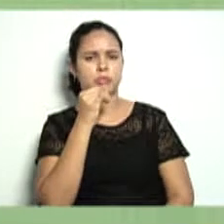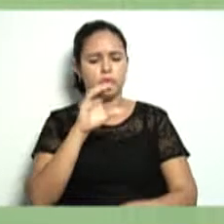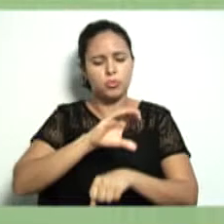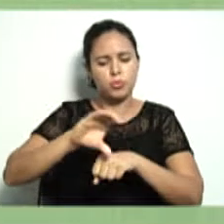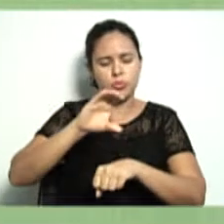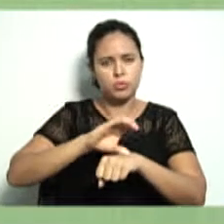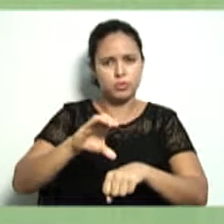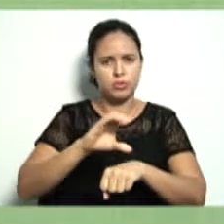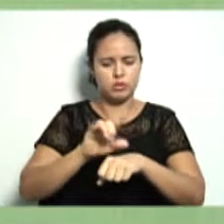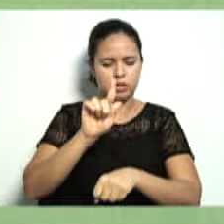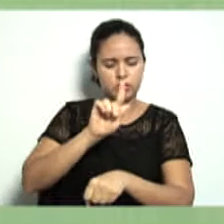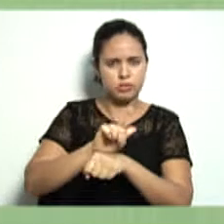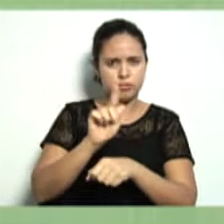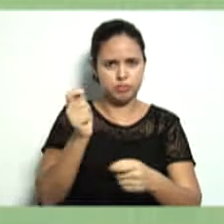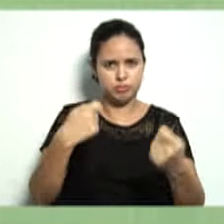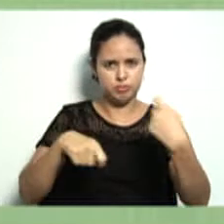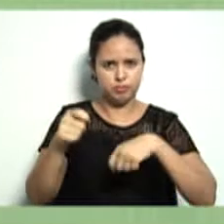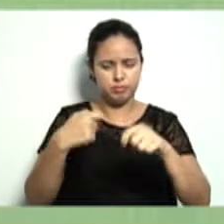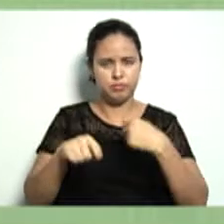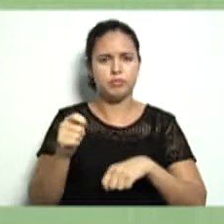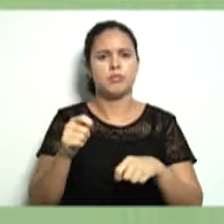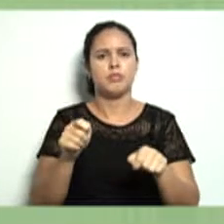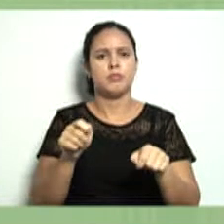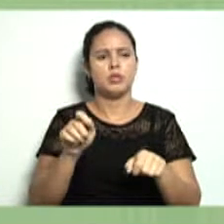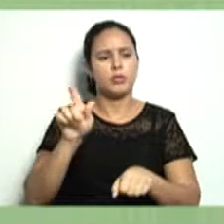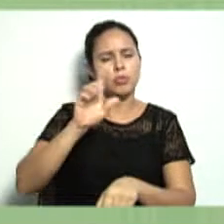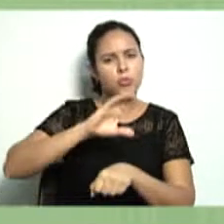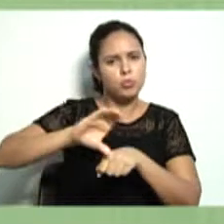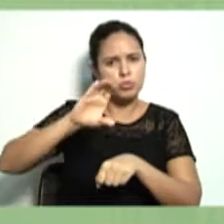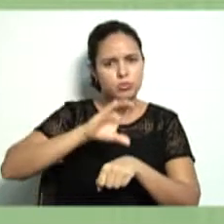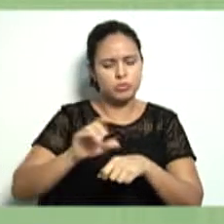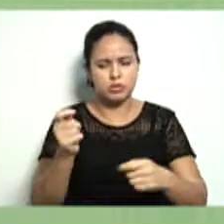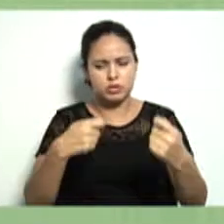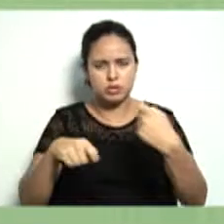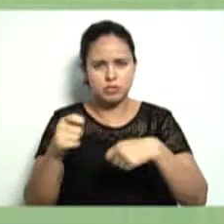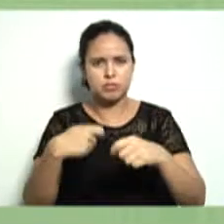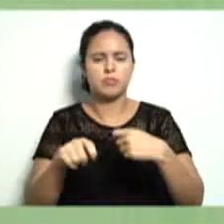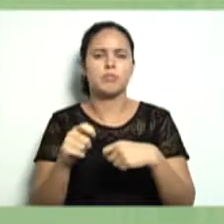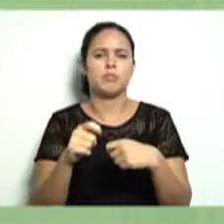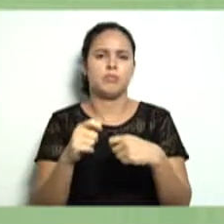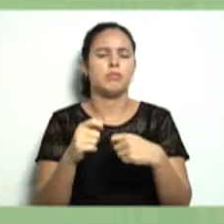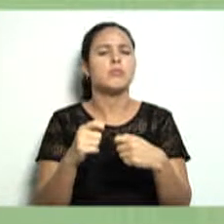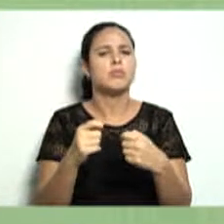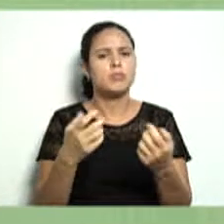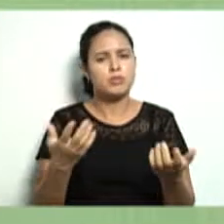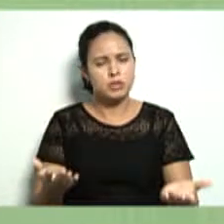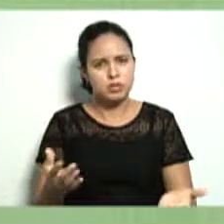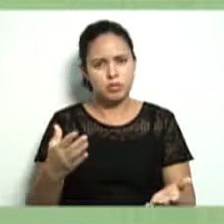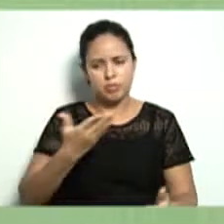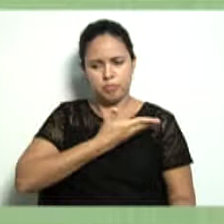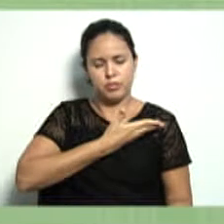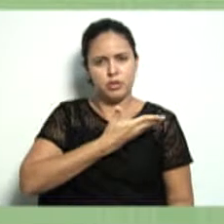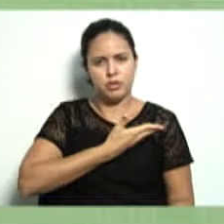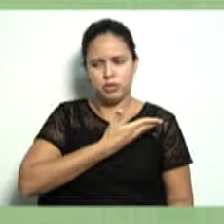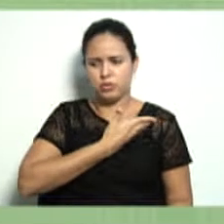gestão administrativa, fazer um curso de gestão financeira. O meu colega cooperado também vai fazer esse curso comigo.